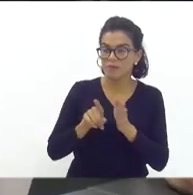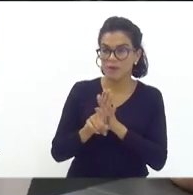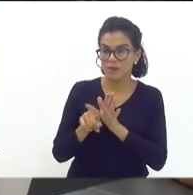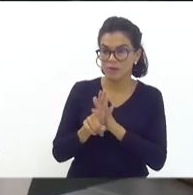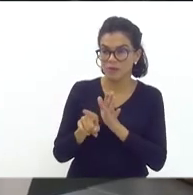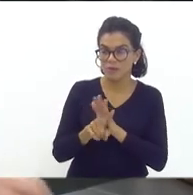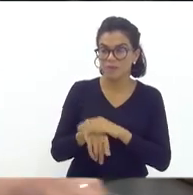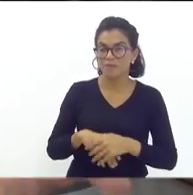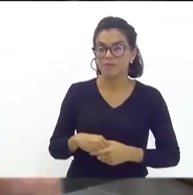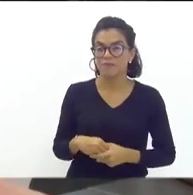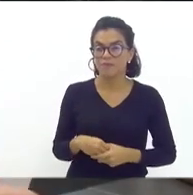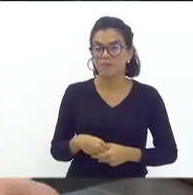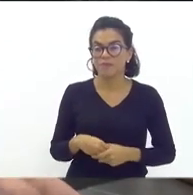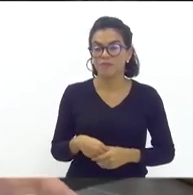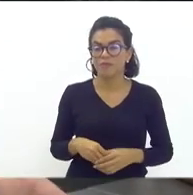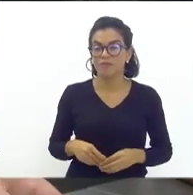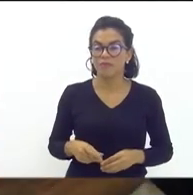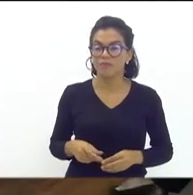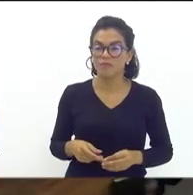Obrigado Presidente